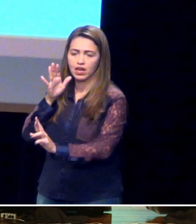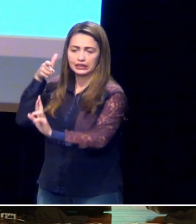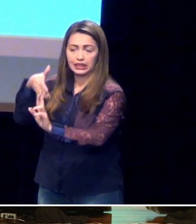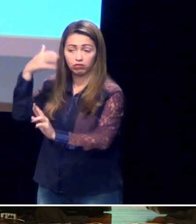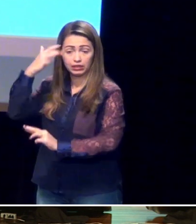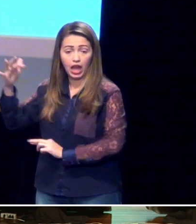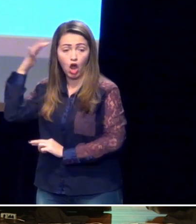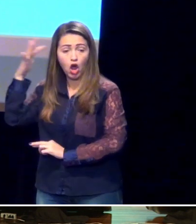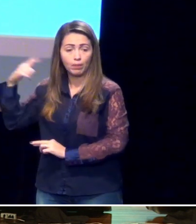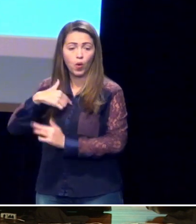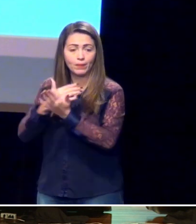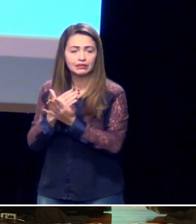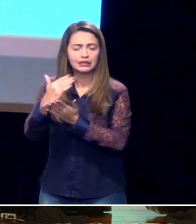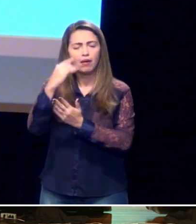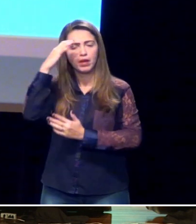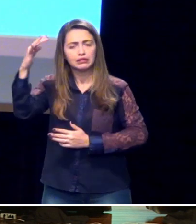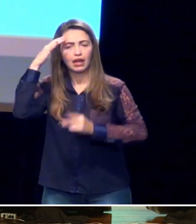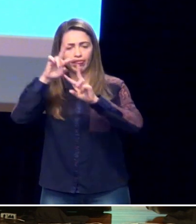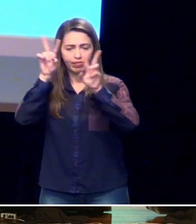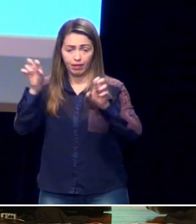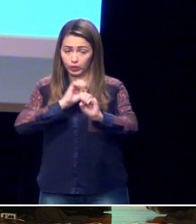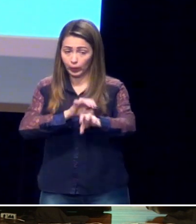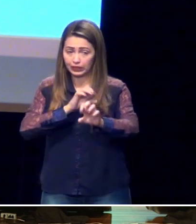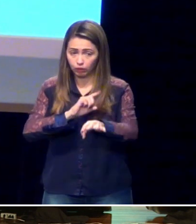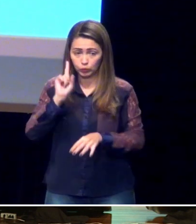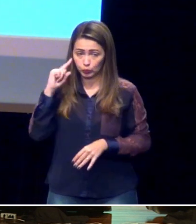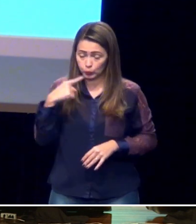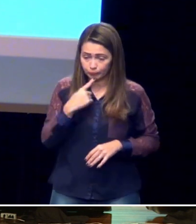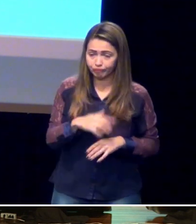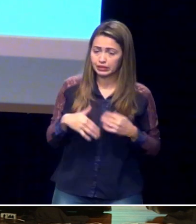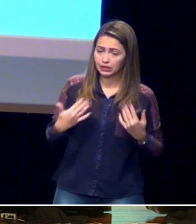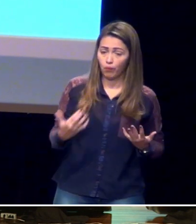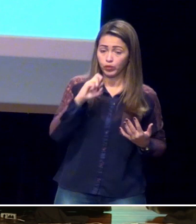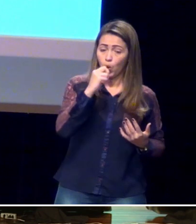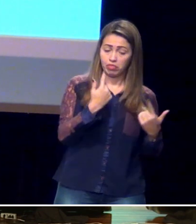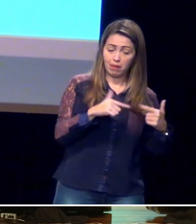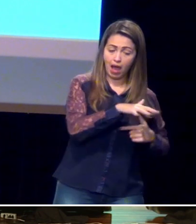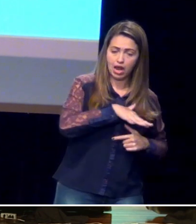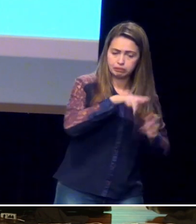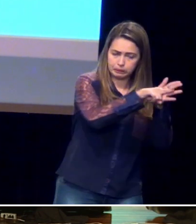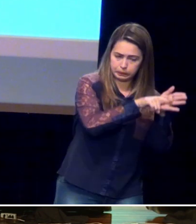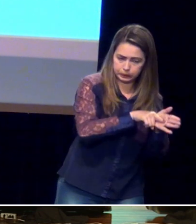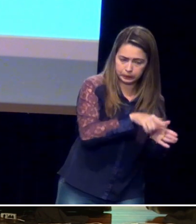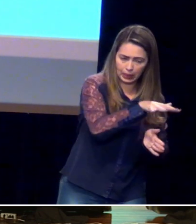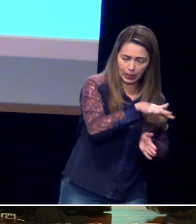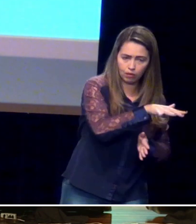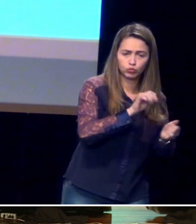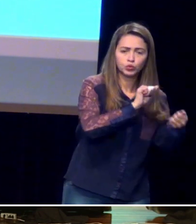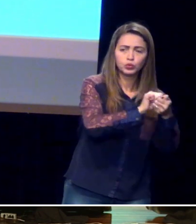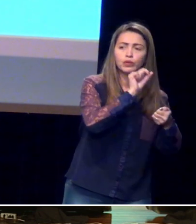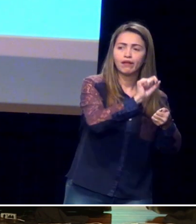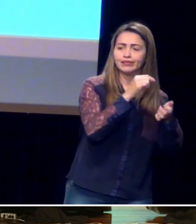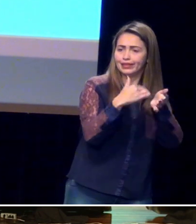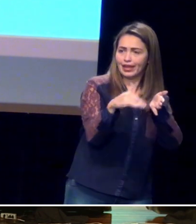teórico para pensar a educação de surdos. Então, seja em trabalhos de campo, junto às secretarias municipais